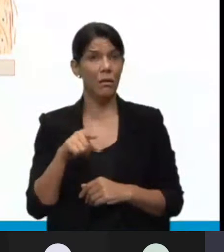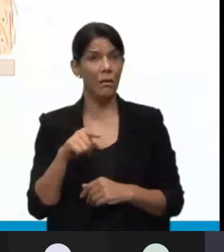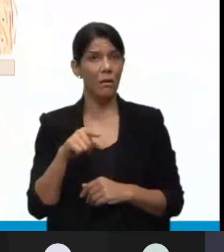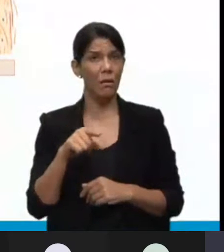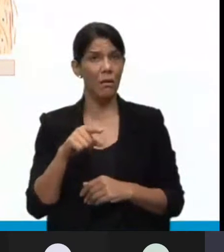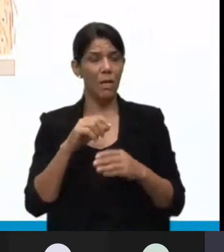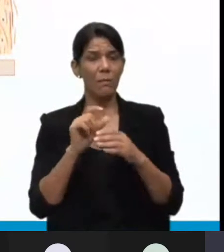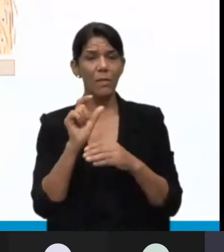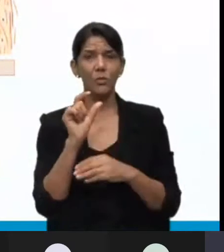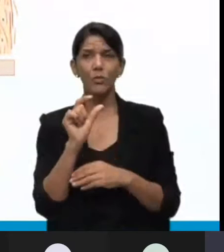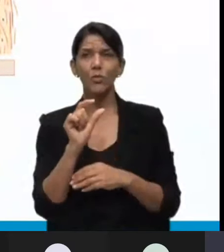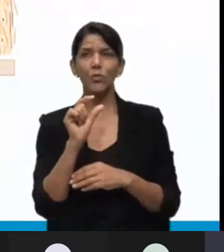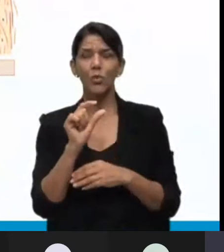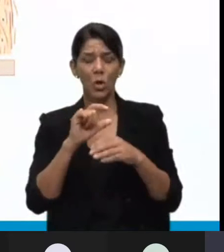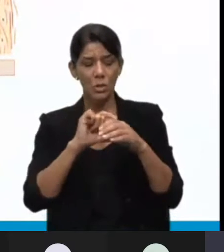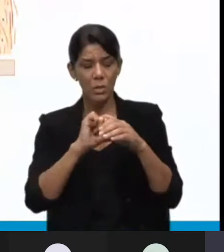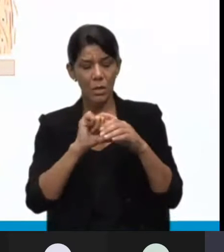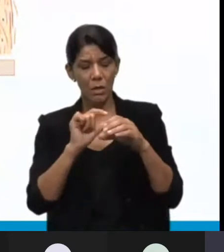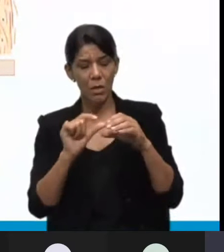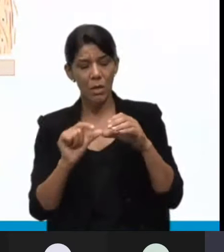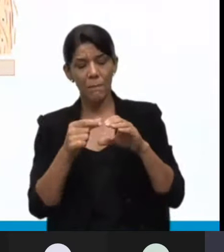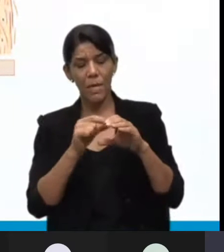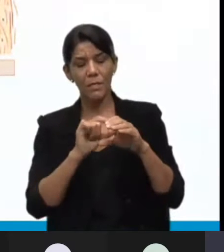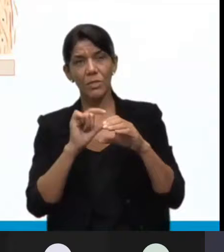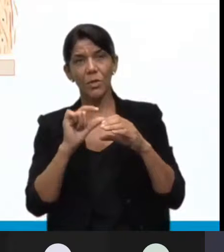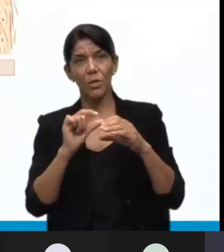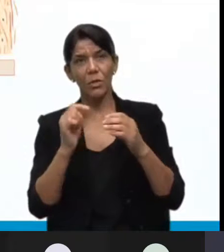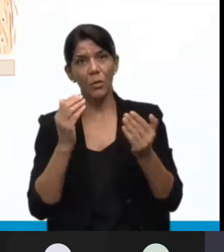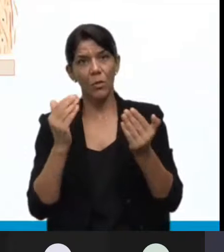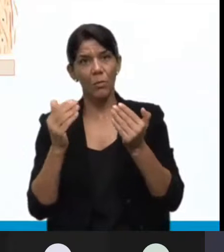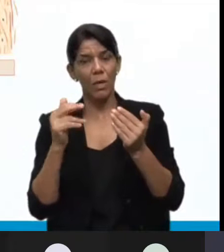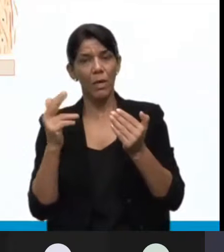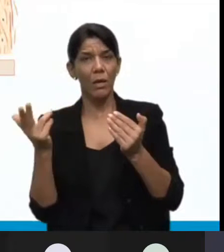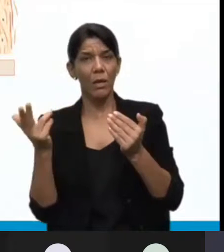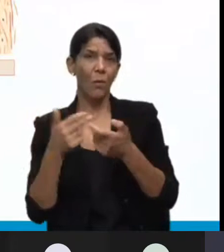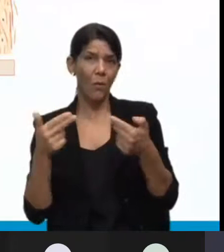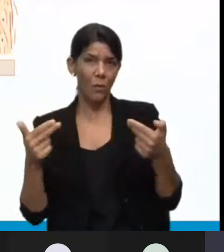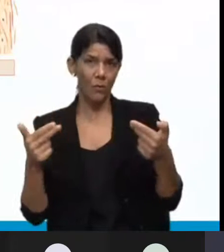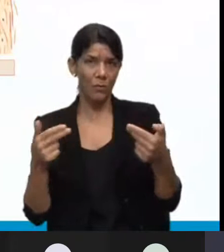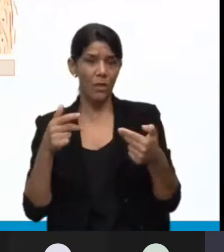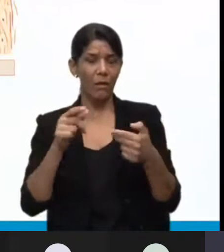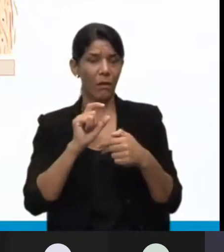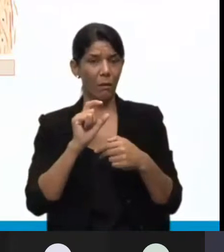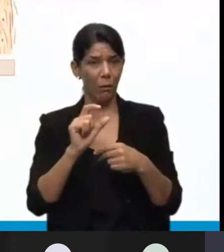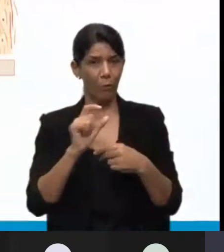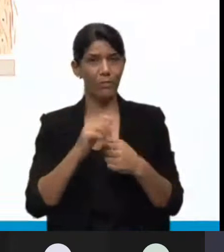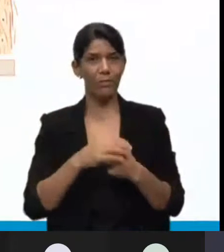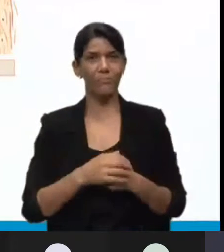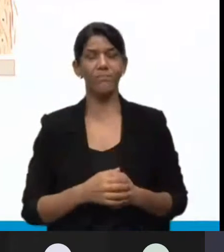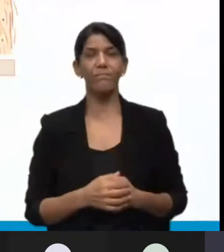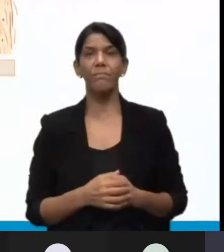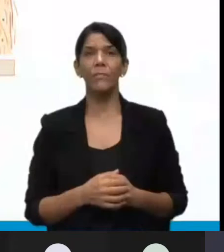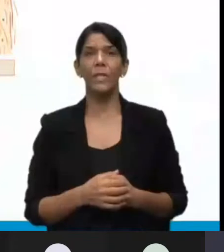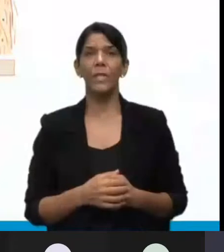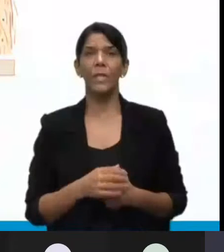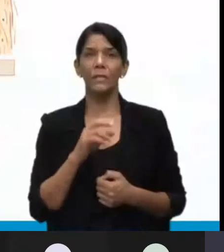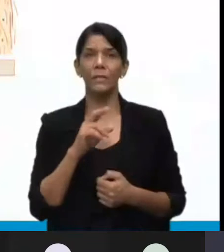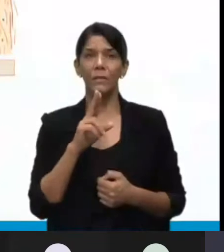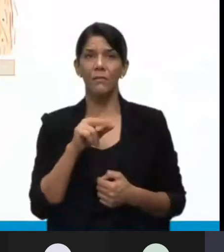é espessa, ela é bem espessa, se comparada com os demais vasos sanguíneos. E a